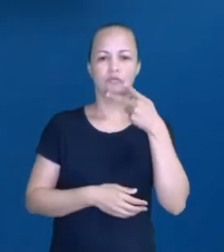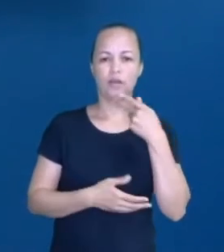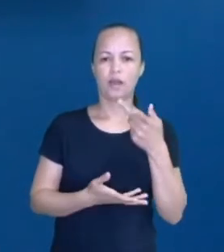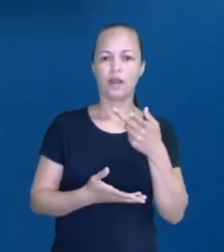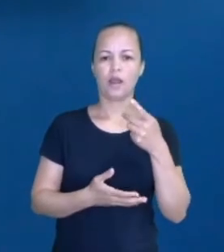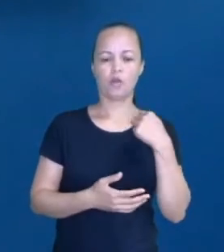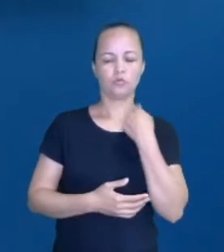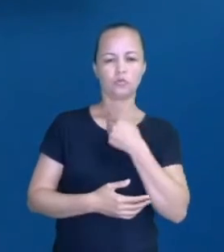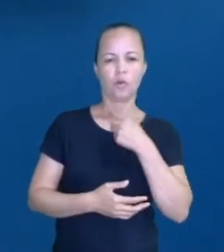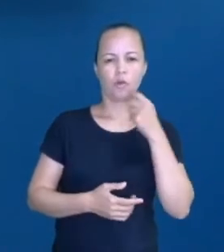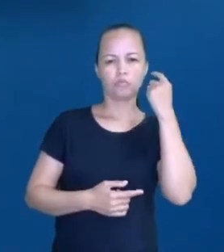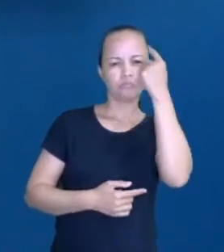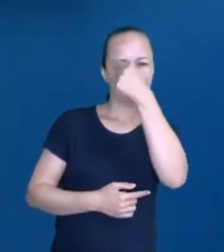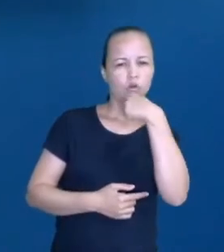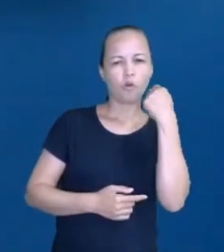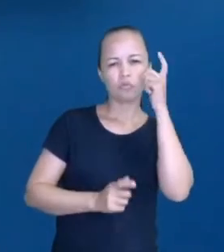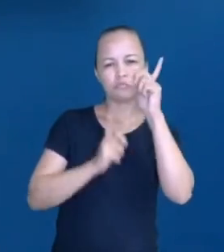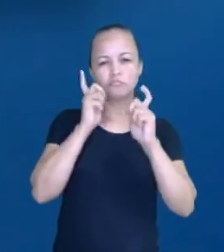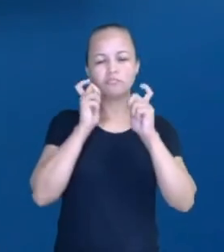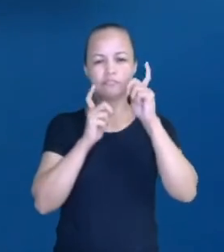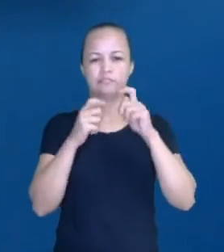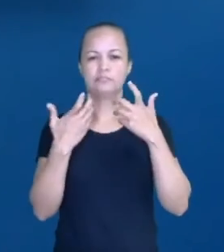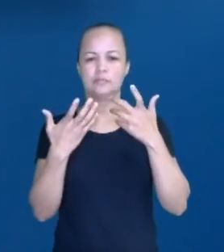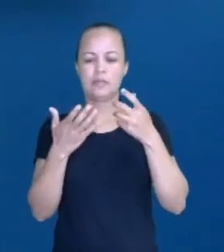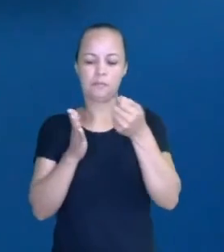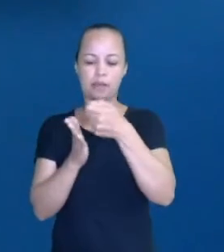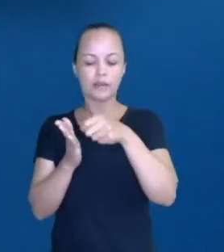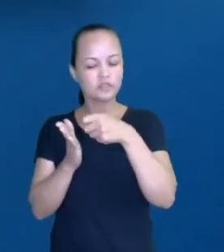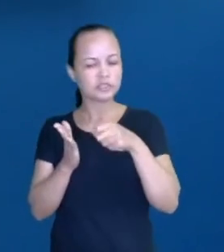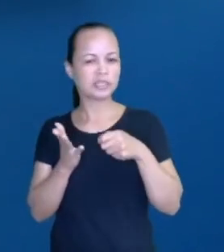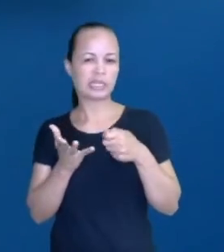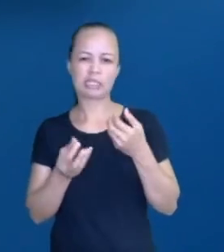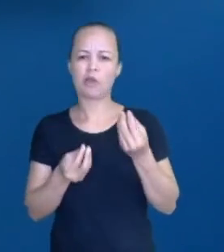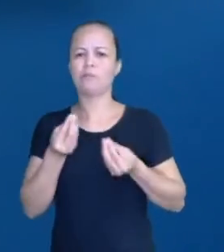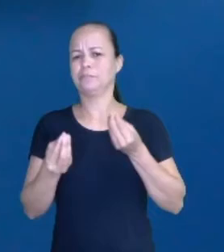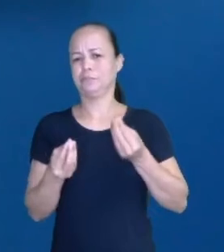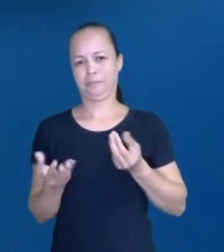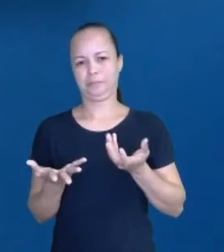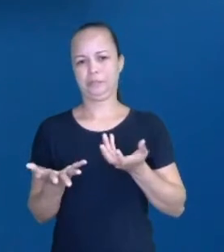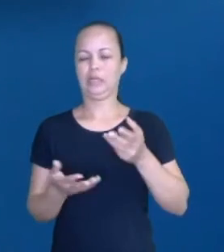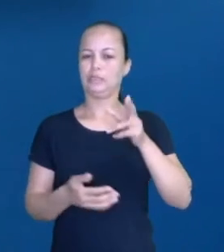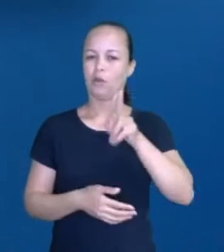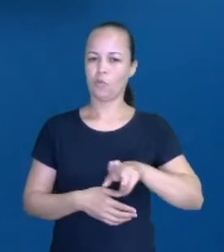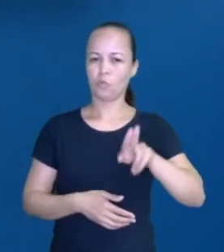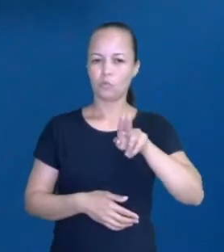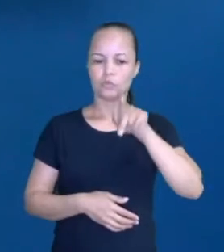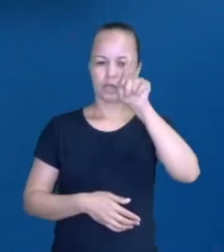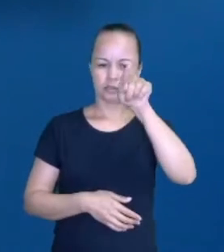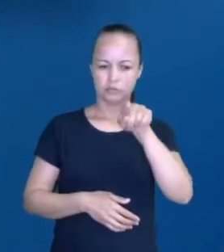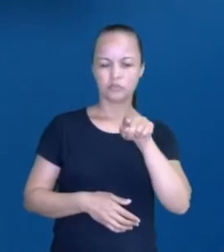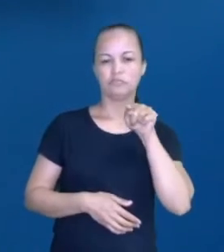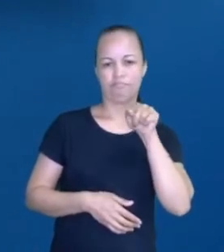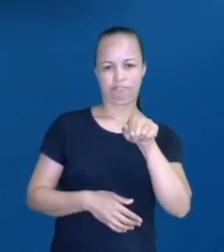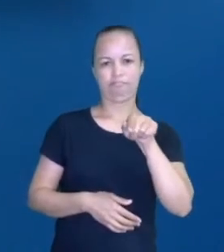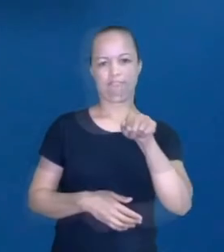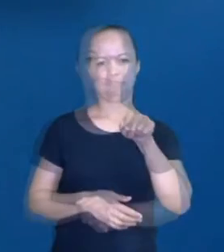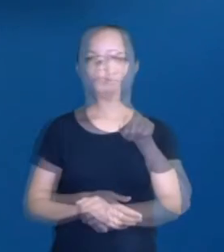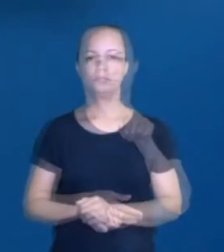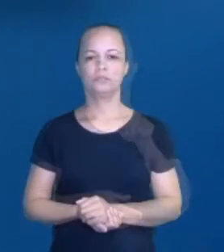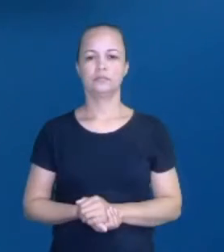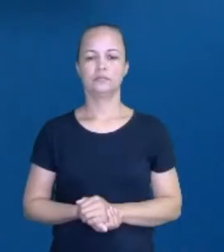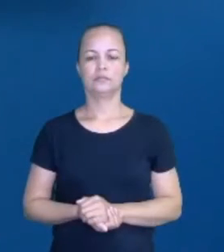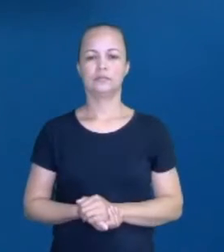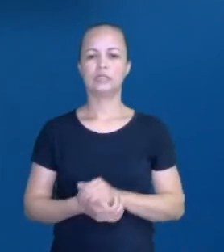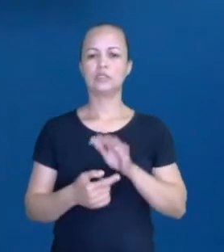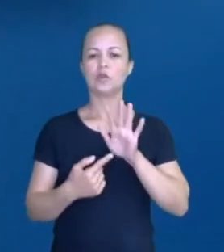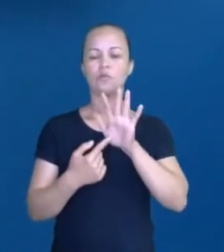nosso rosto mostra, né, a nossa expressão, mas na escrita não tem como, então a gente utiliza o sinal de exclamação.